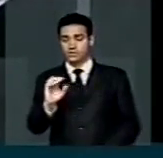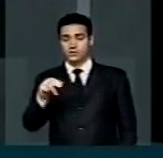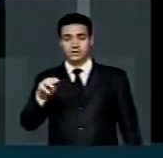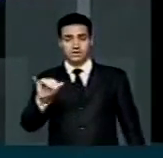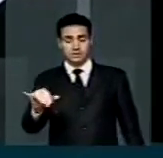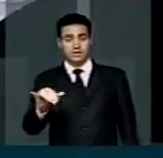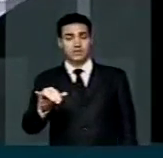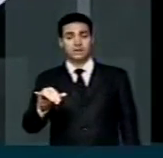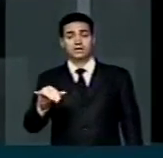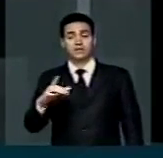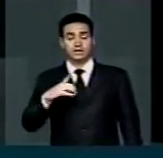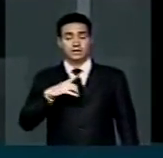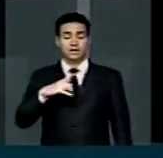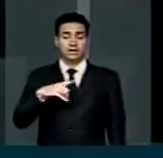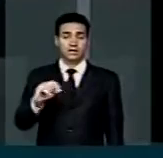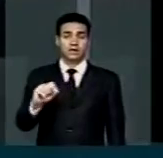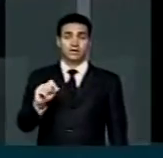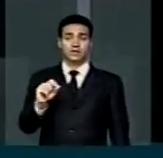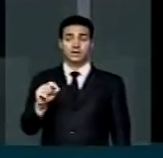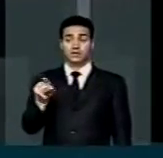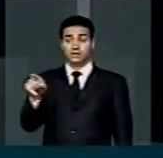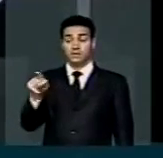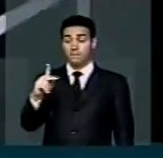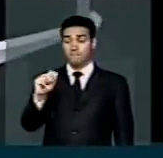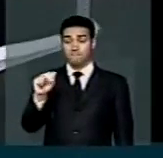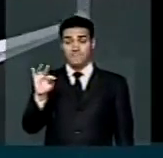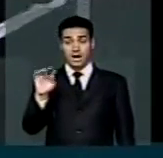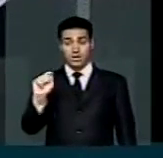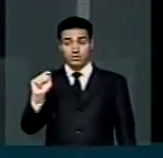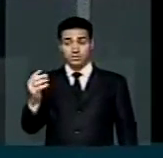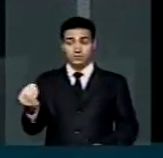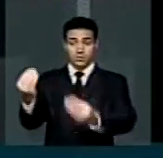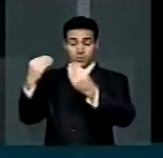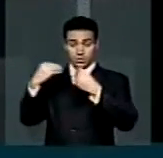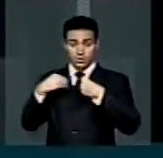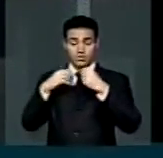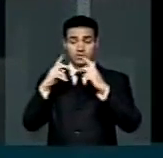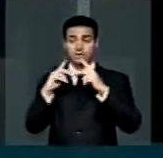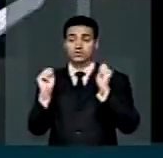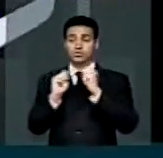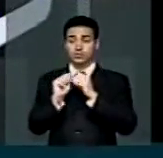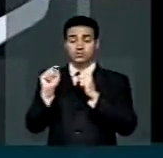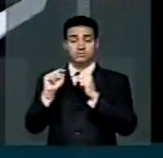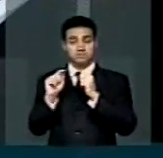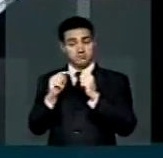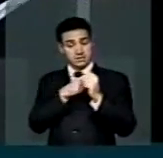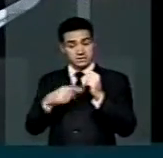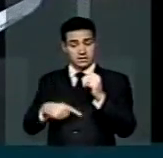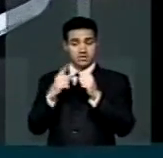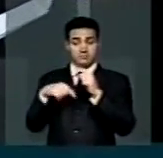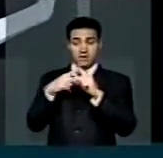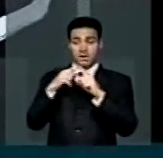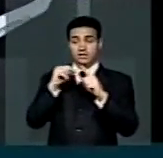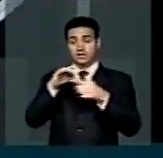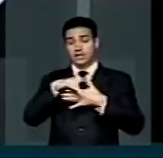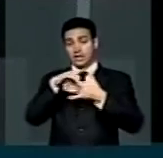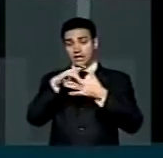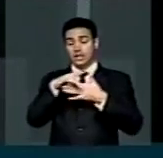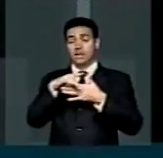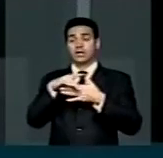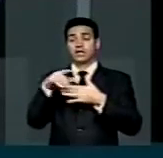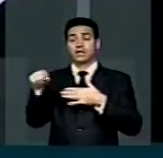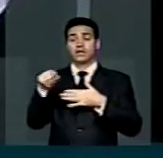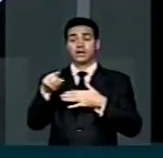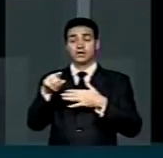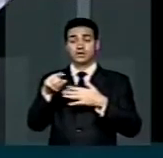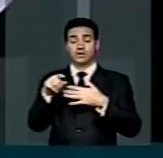nós recebemos a pauta da CNI para que, através da presidência e dos líderes, como o deputado André, nós